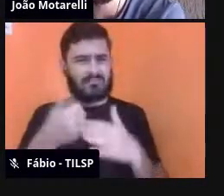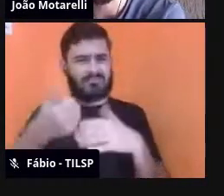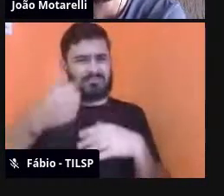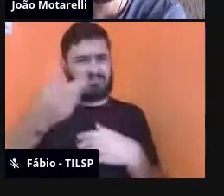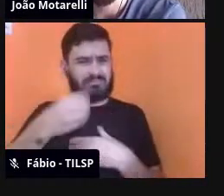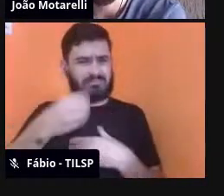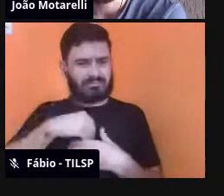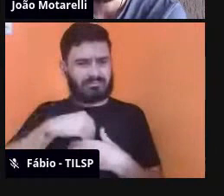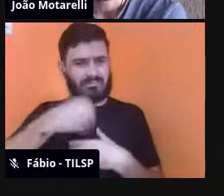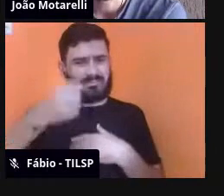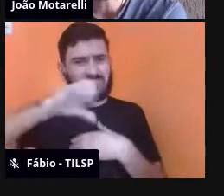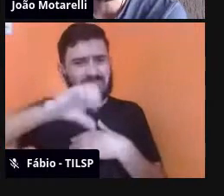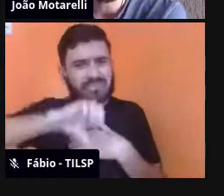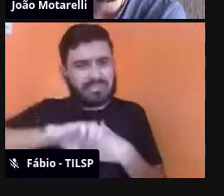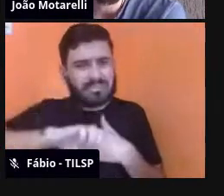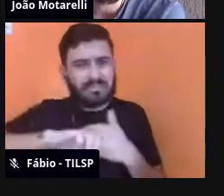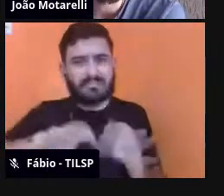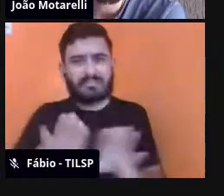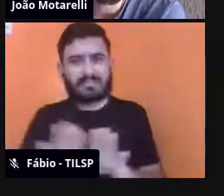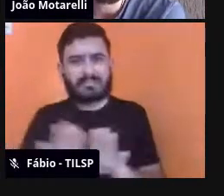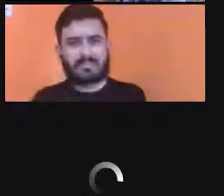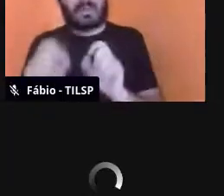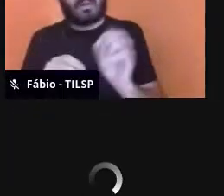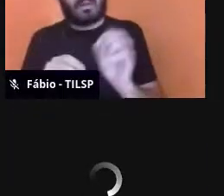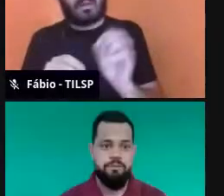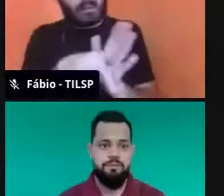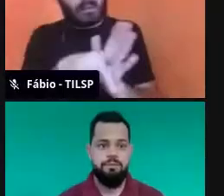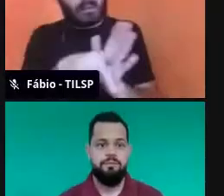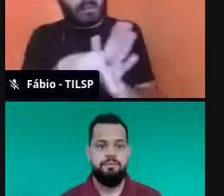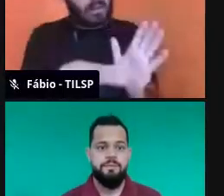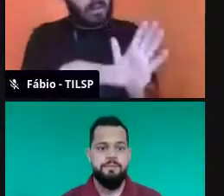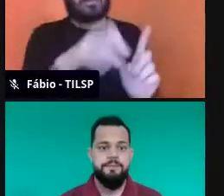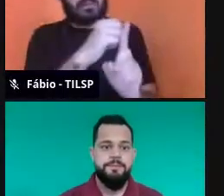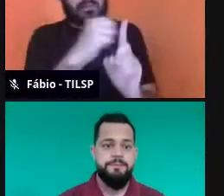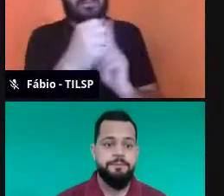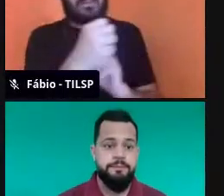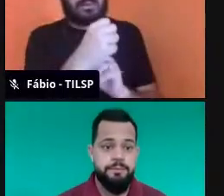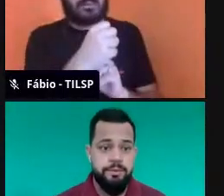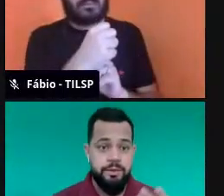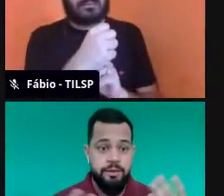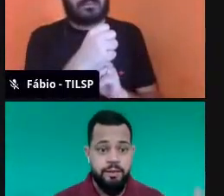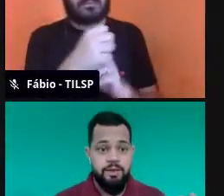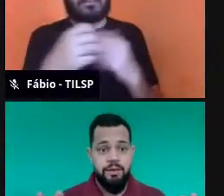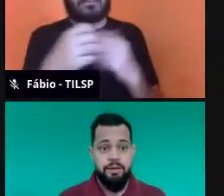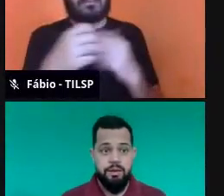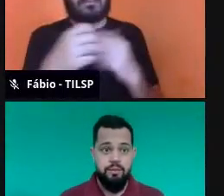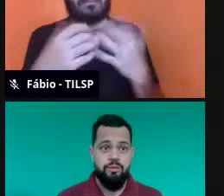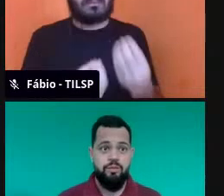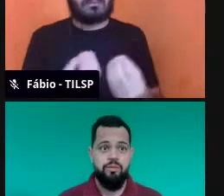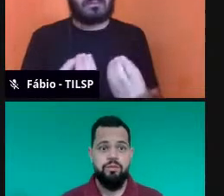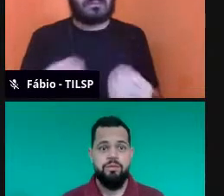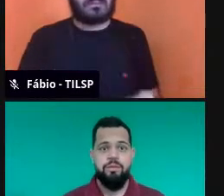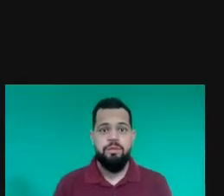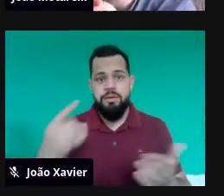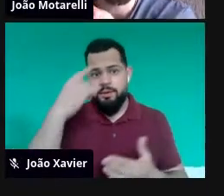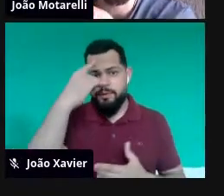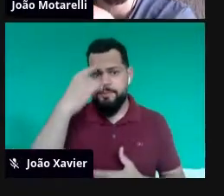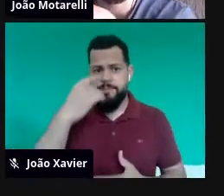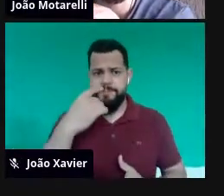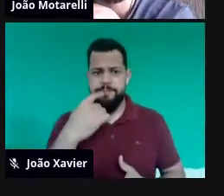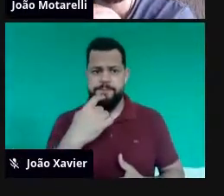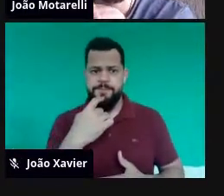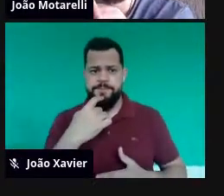aspecto social. Então, como eu falei para vocês, a distorção da imagem é quando eu vejo,